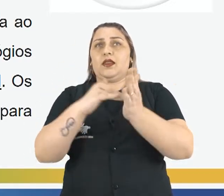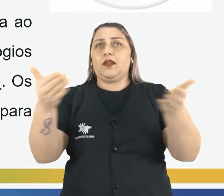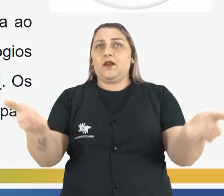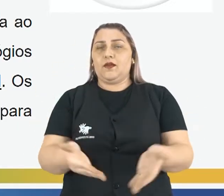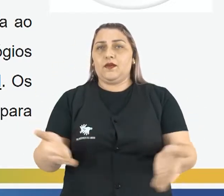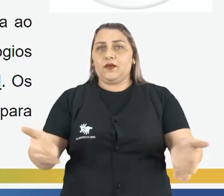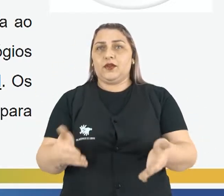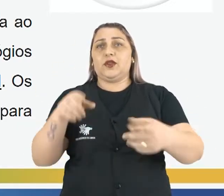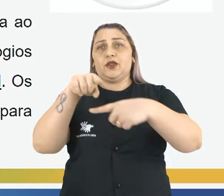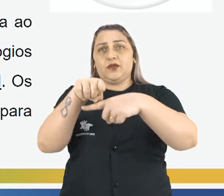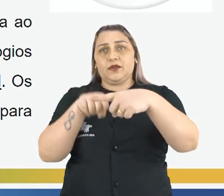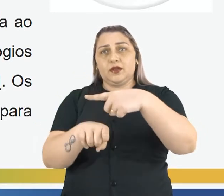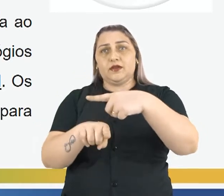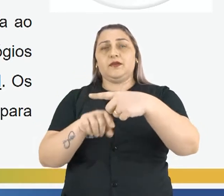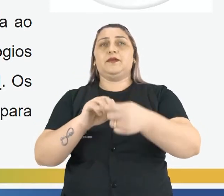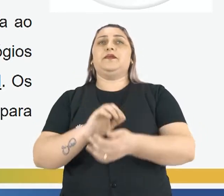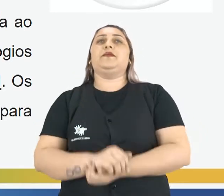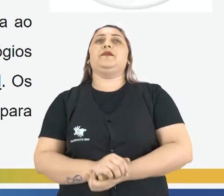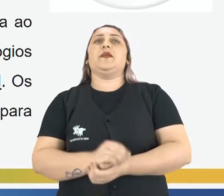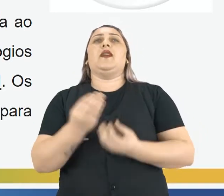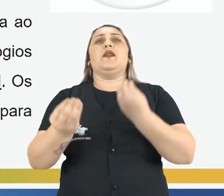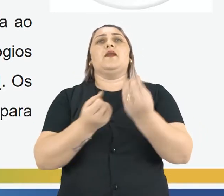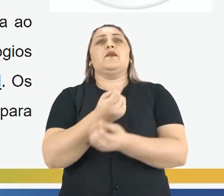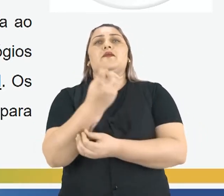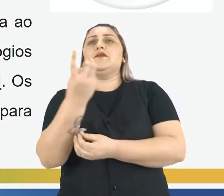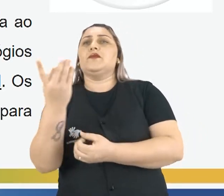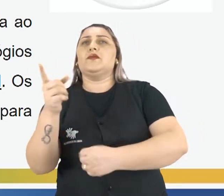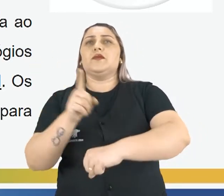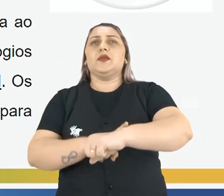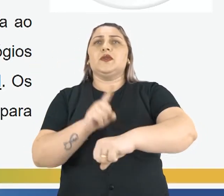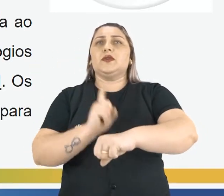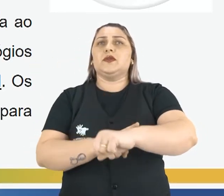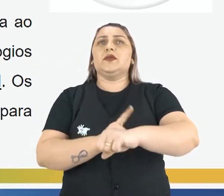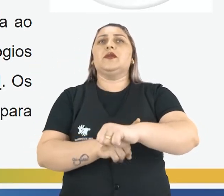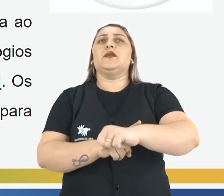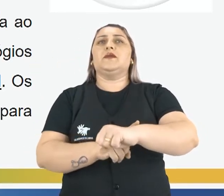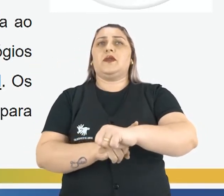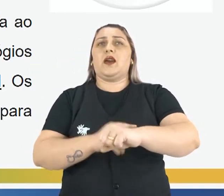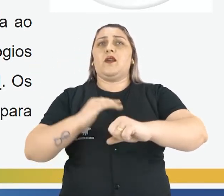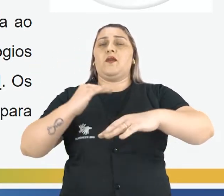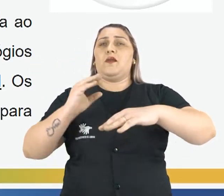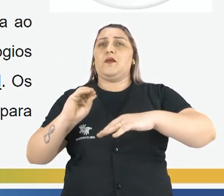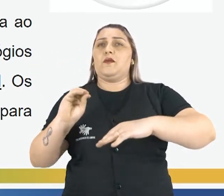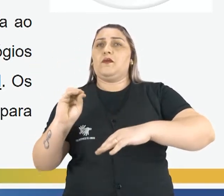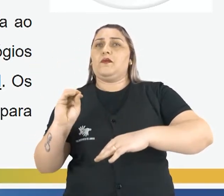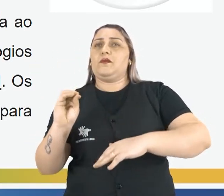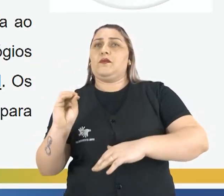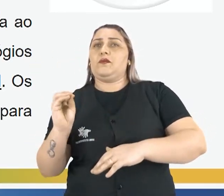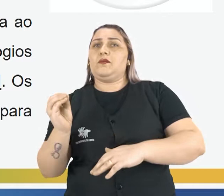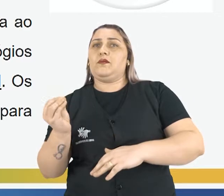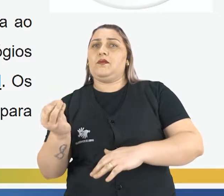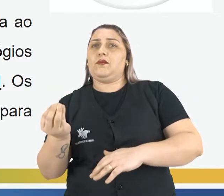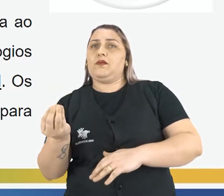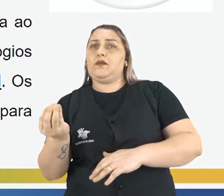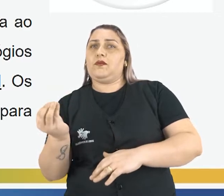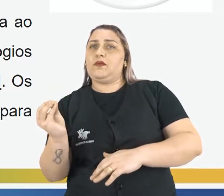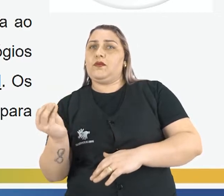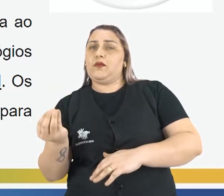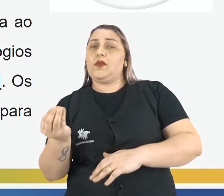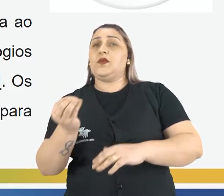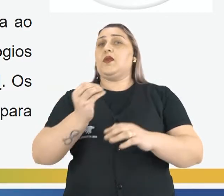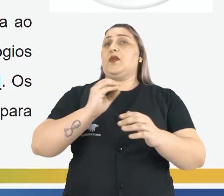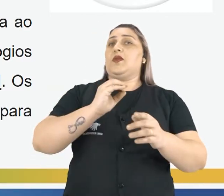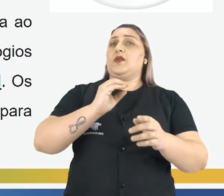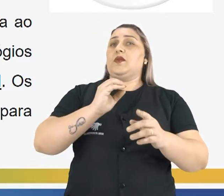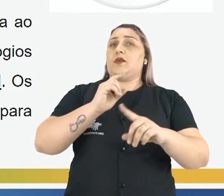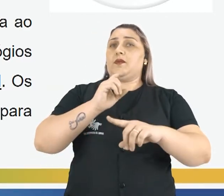hoje. Como a contagem do tempo está relacionada ao movimento de rotação da Terra, os